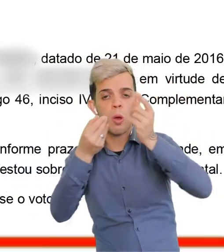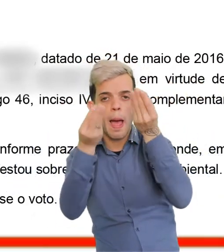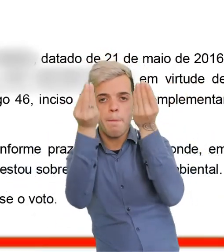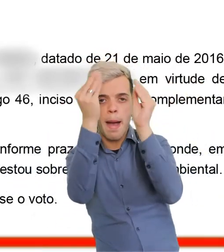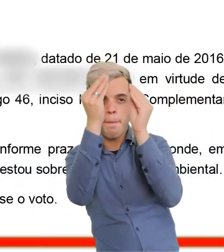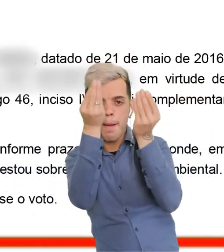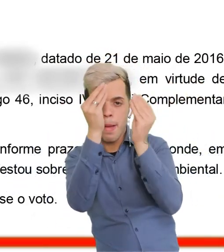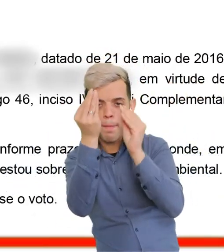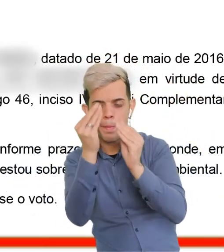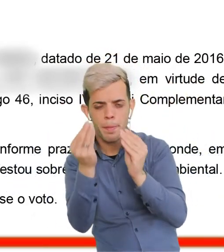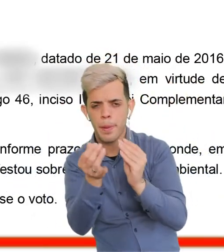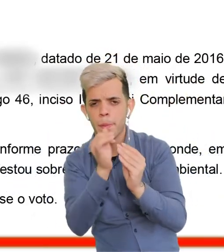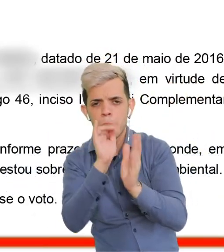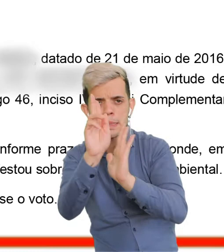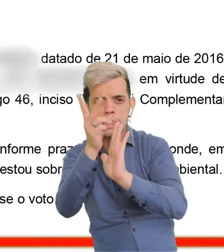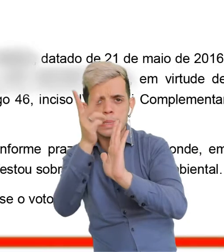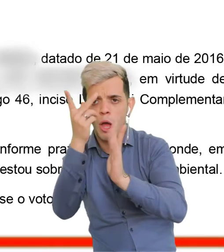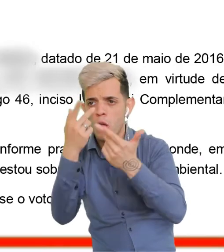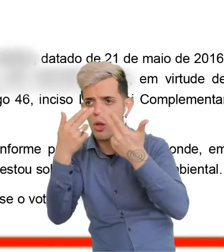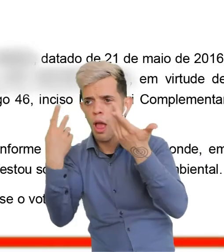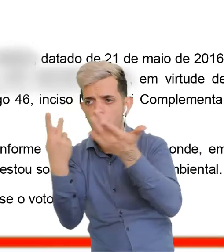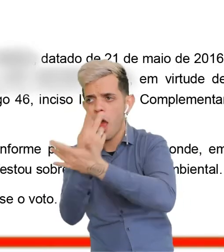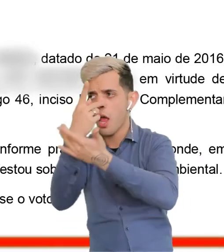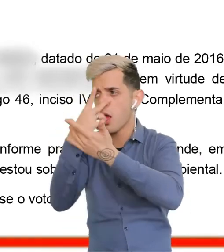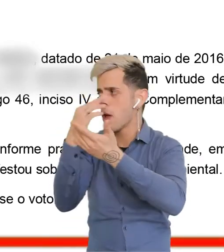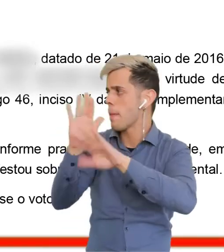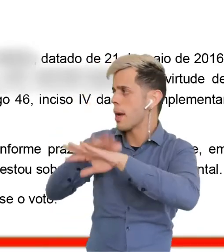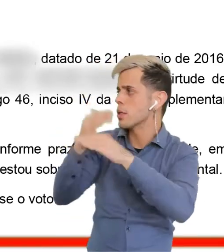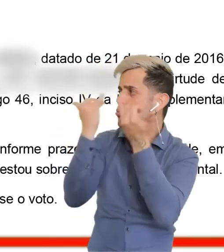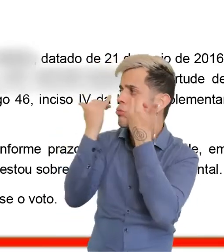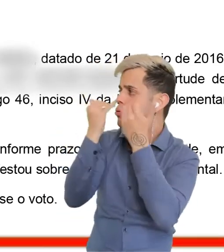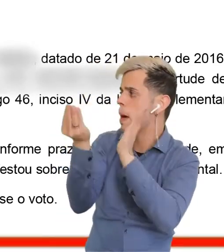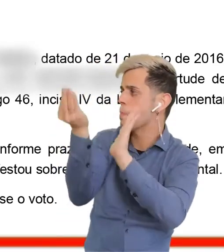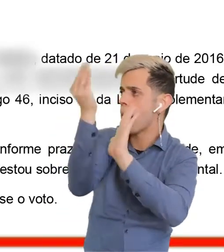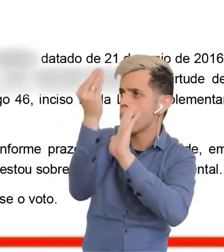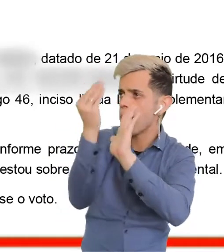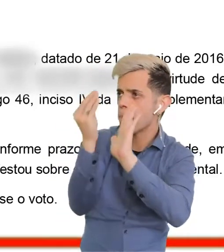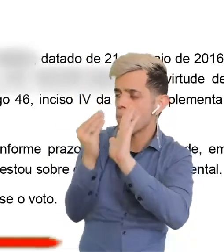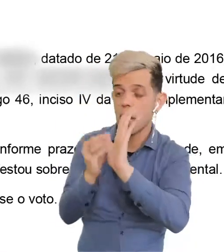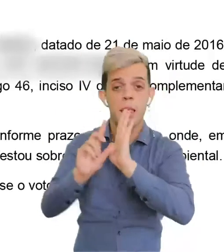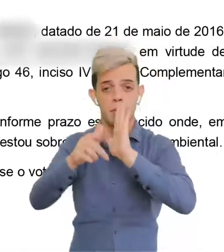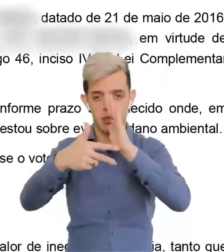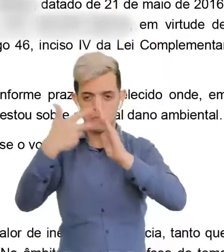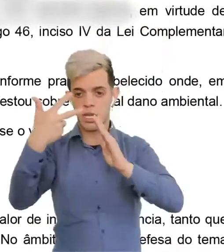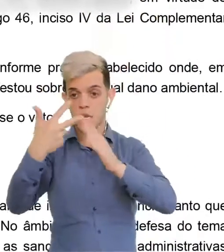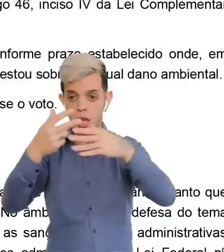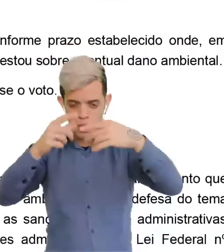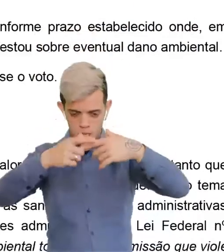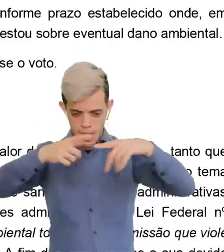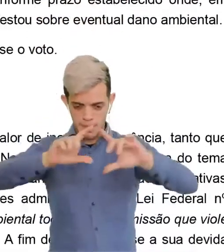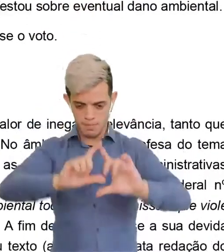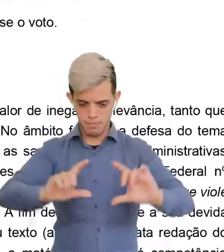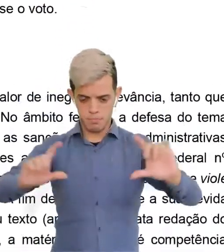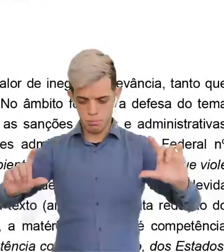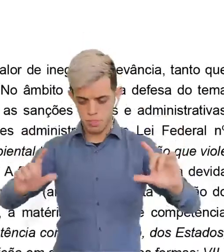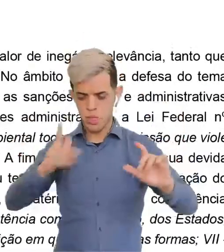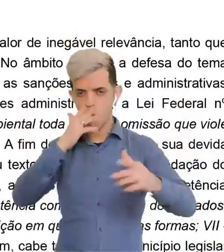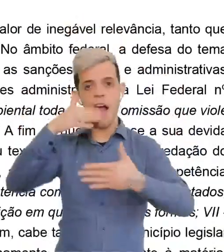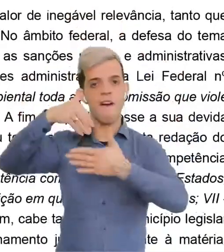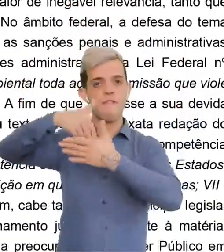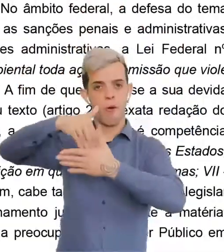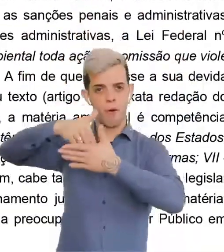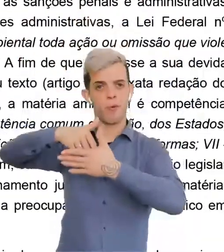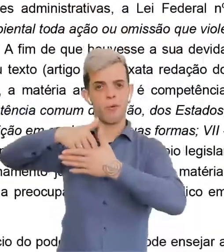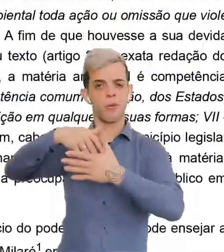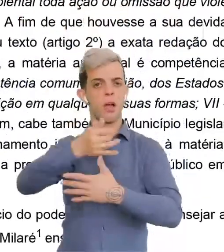no auto de infração, como o histórico da infração e os dados de identificação do autuado. Na terceira parte é o